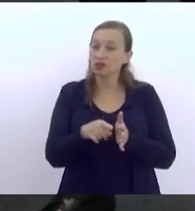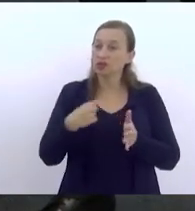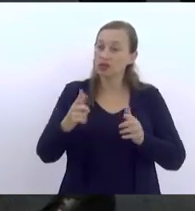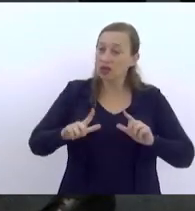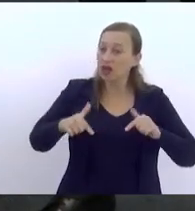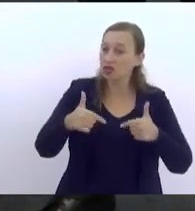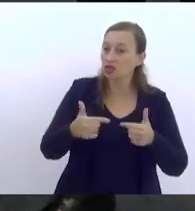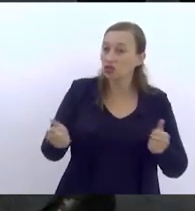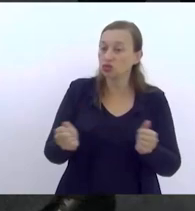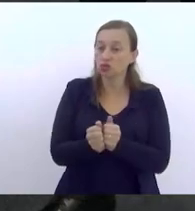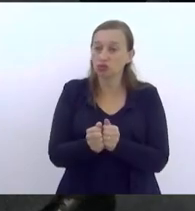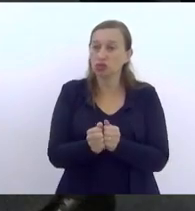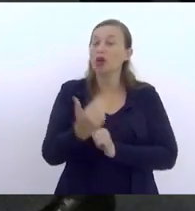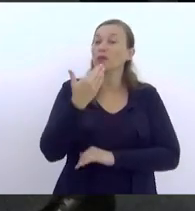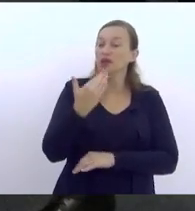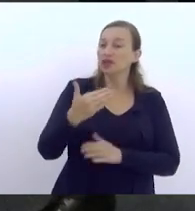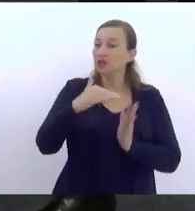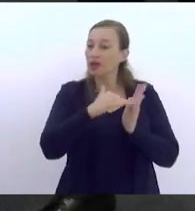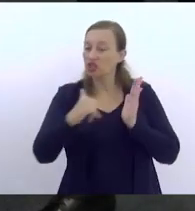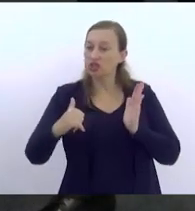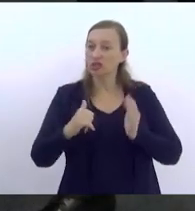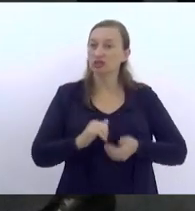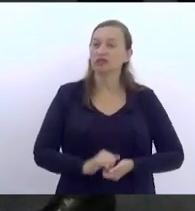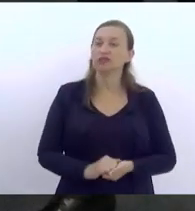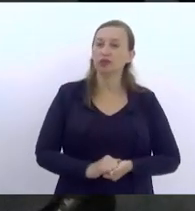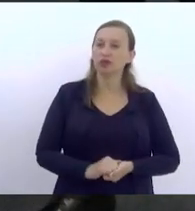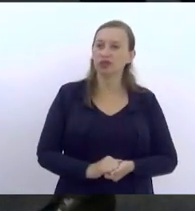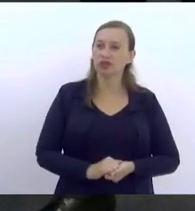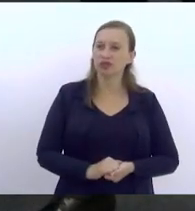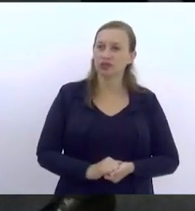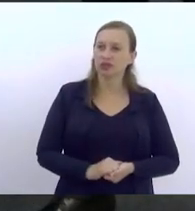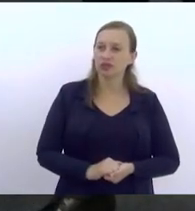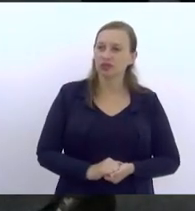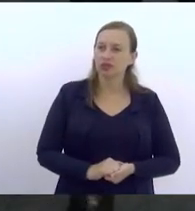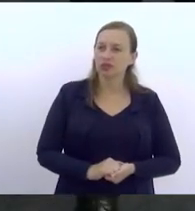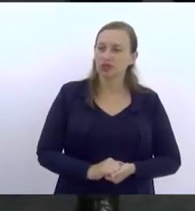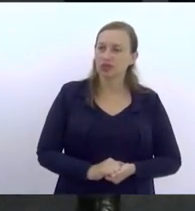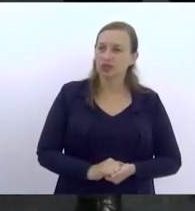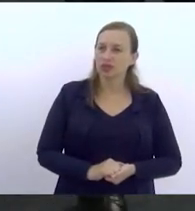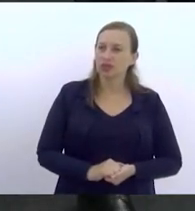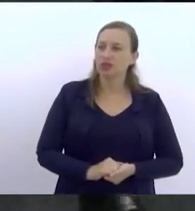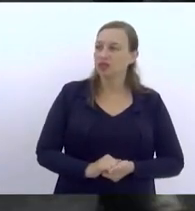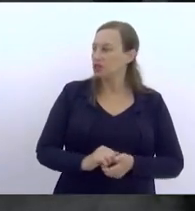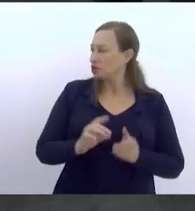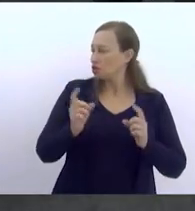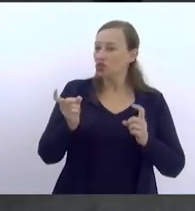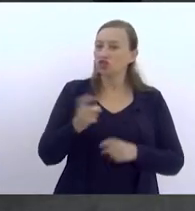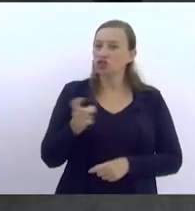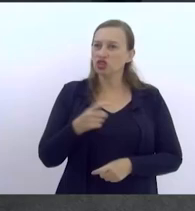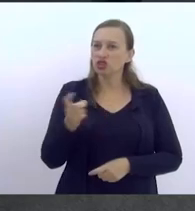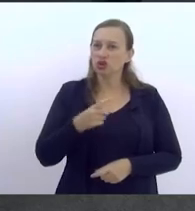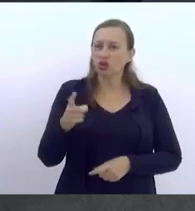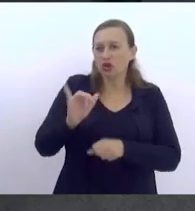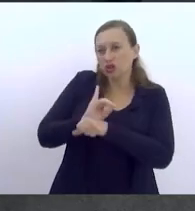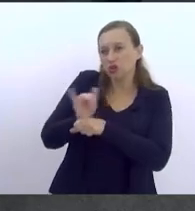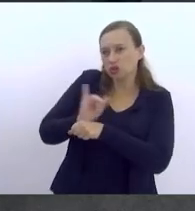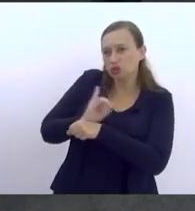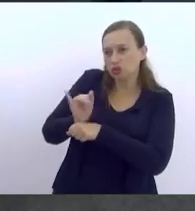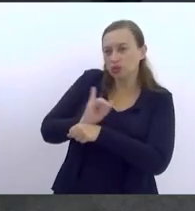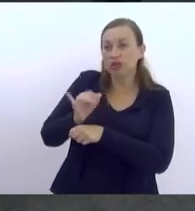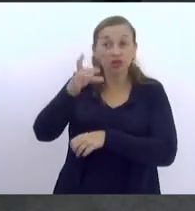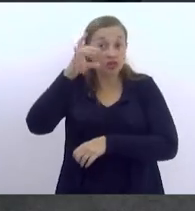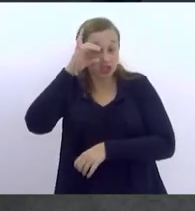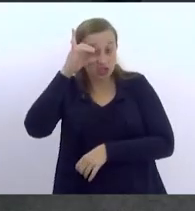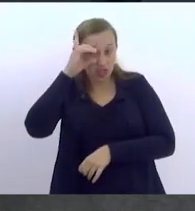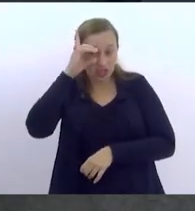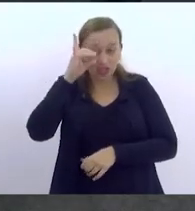ação, solicitamos a retirada de TikTok, YouTube, Instagram, tudo que diz respeito à rede